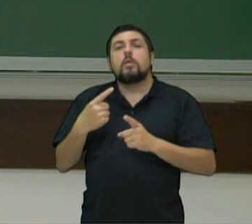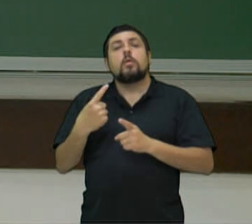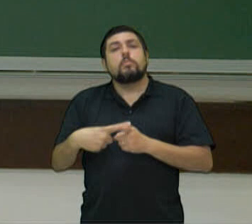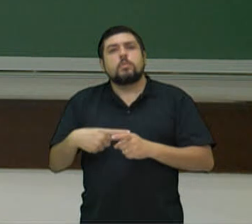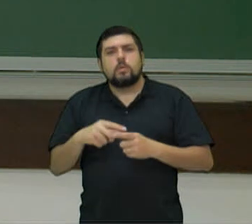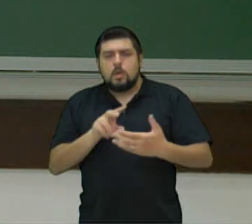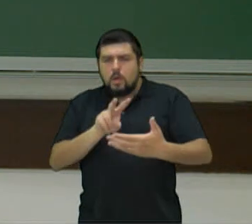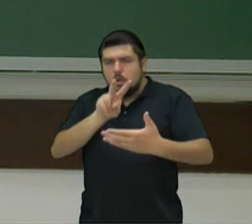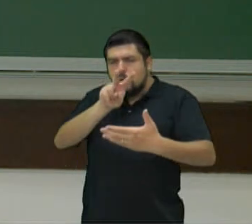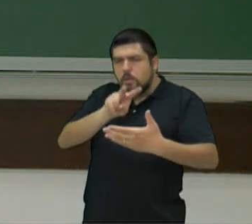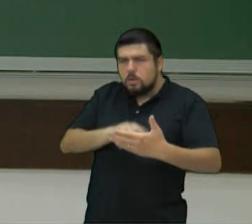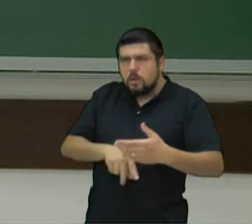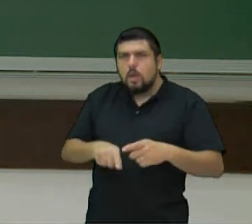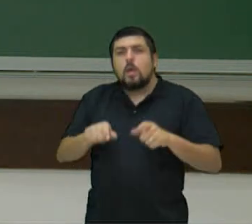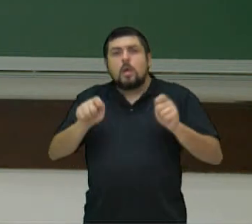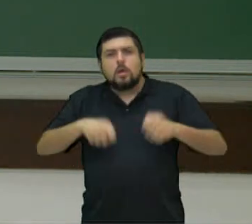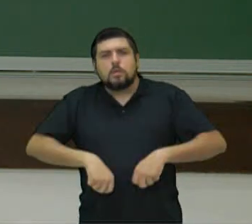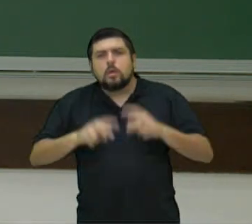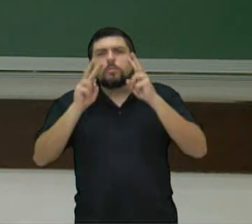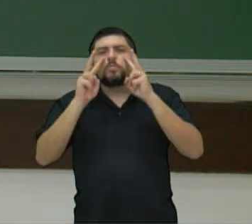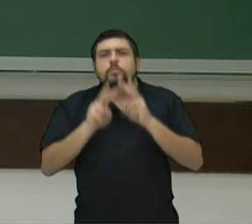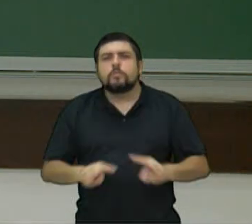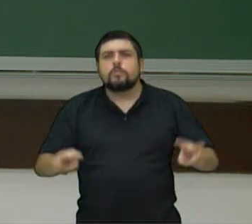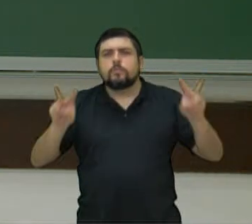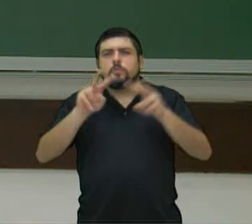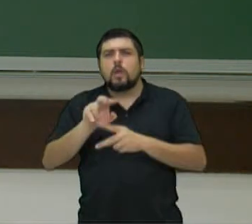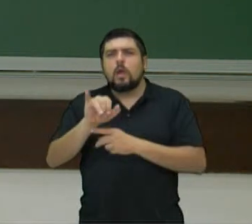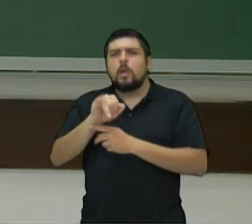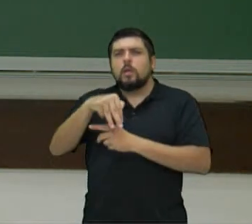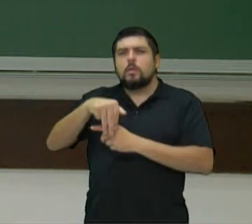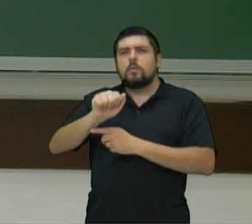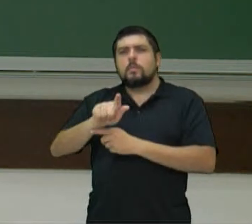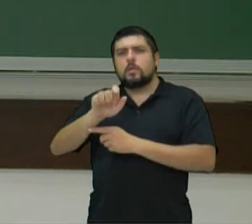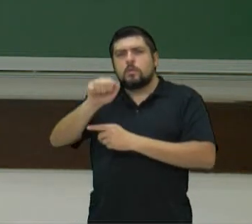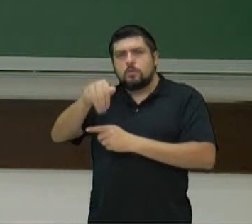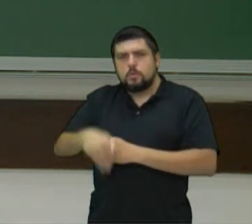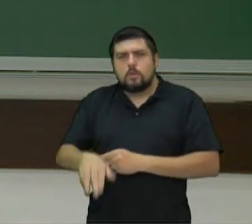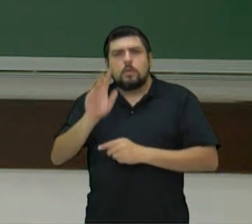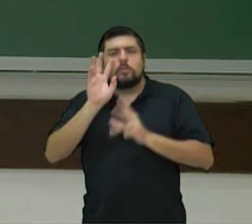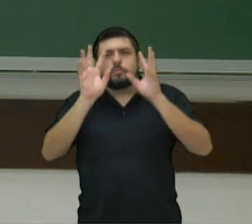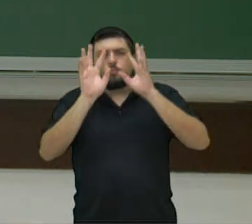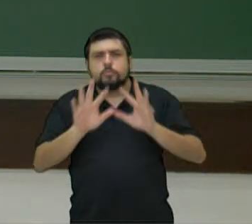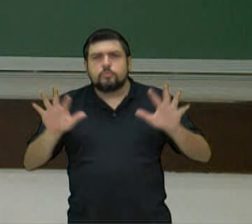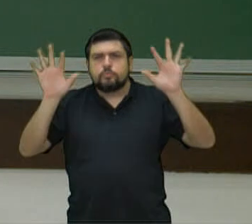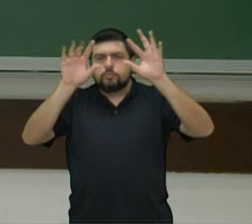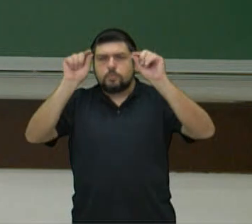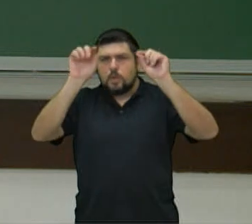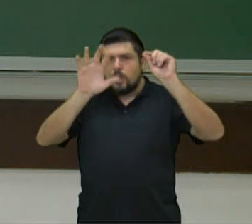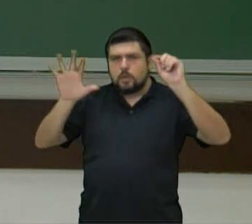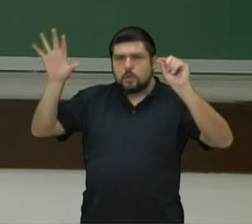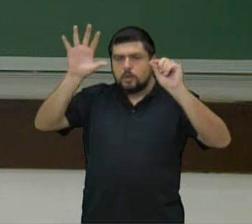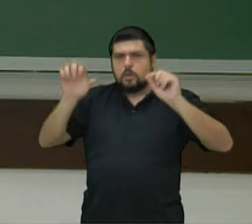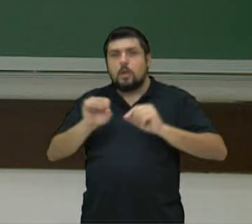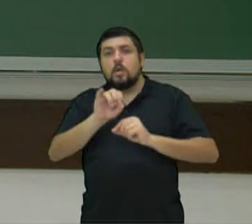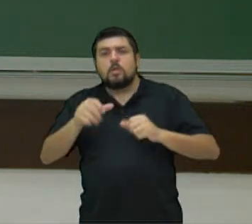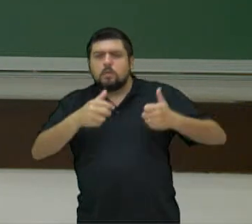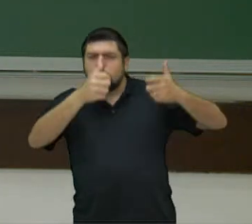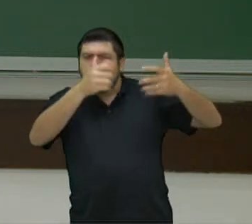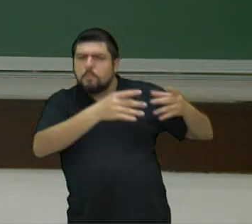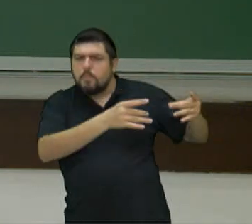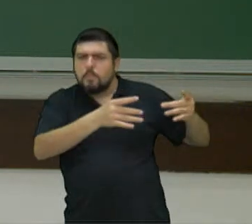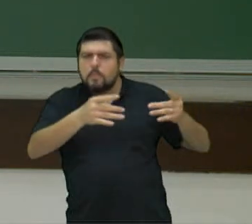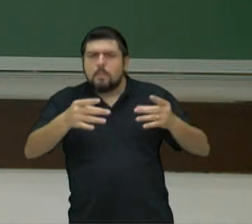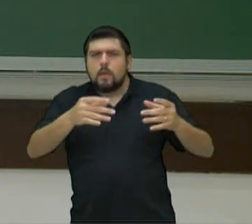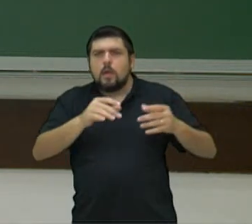você consegue fazer uma imagem na sua mente sobre aquilo que você está lendo. Se ele está descrevendo uma paisagem, conforme o texto